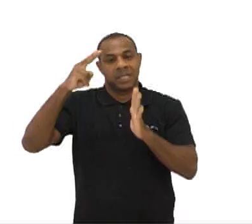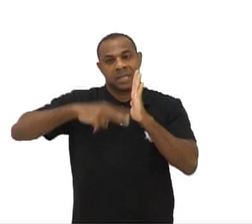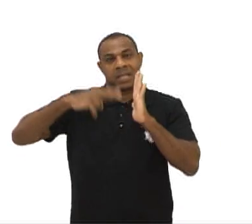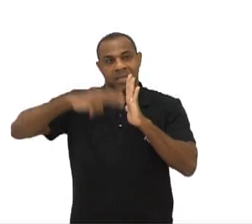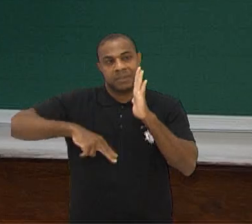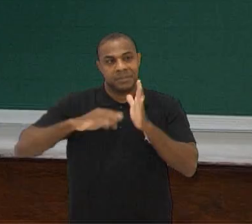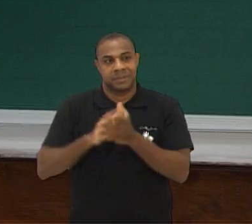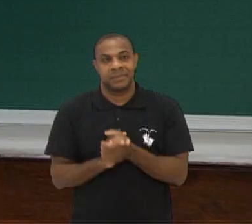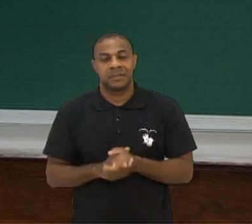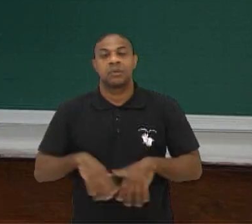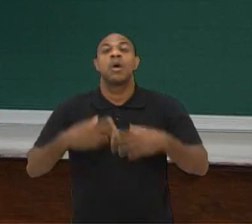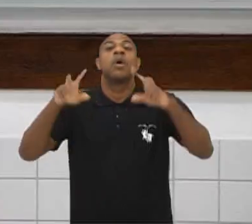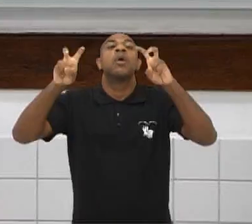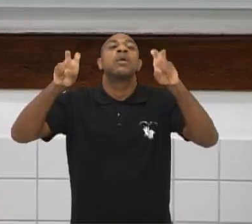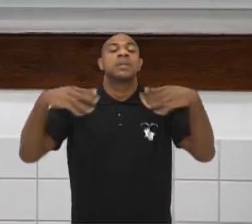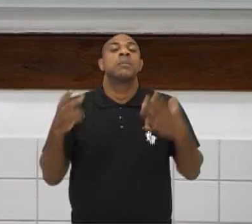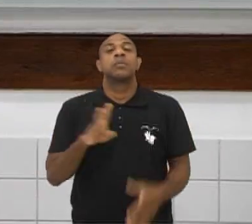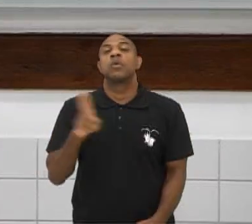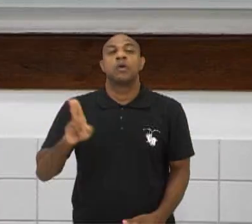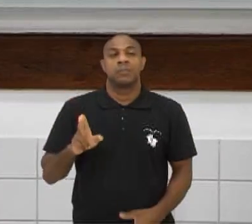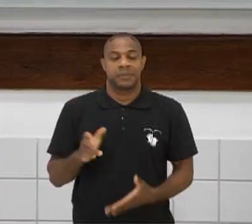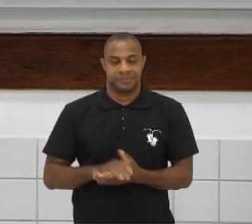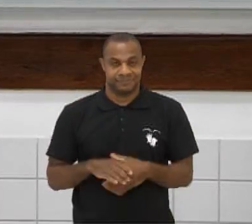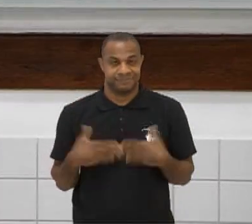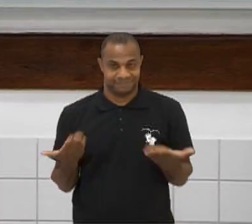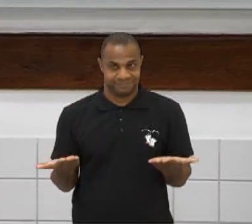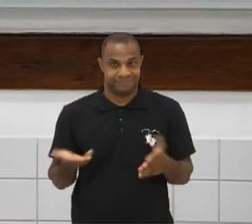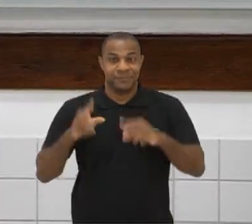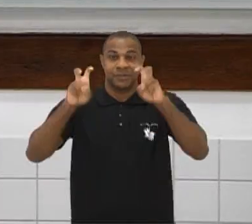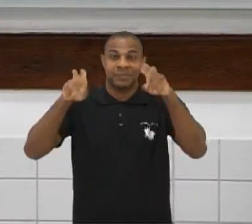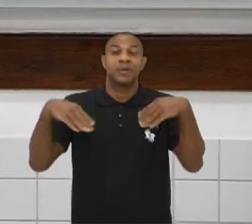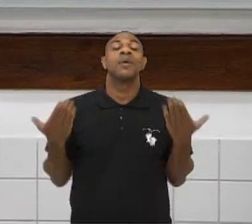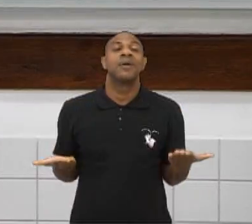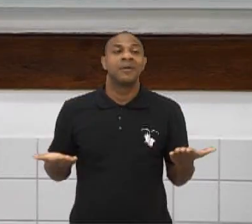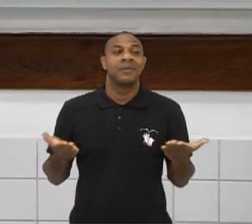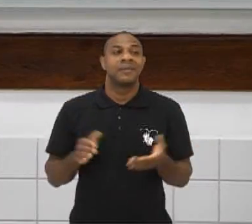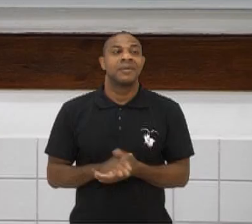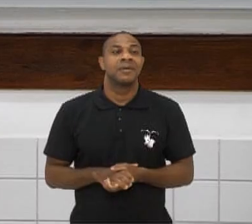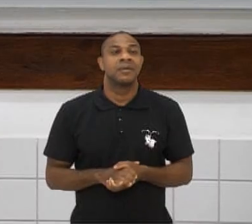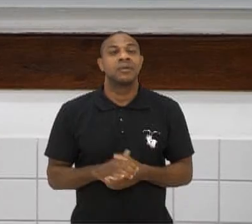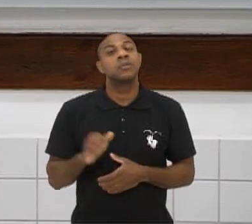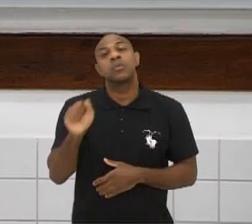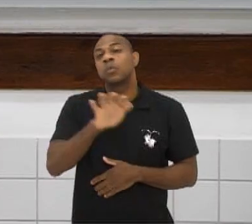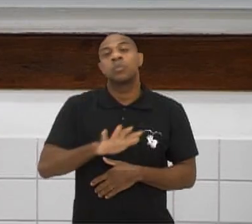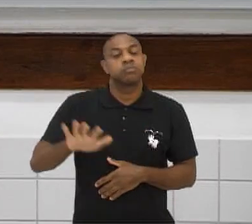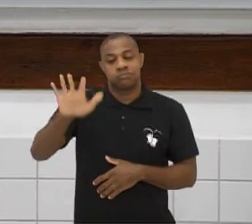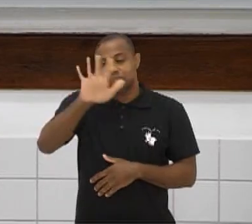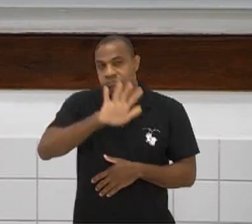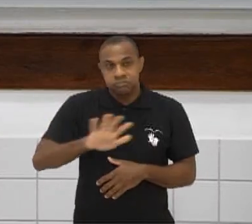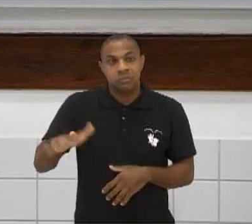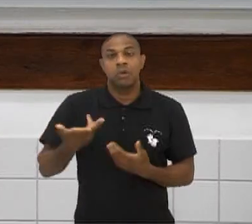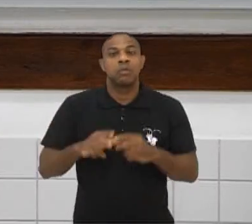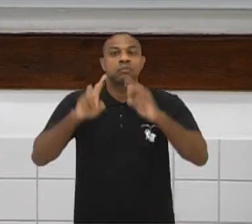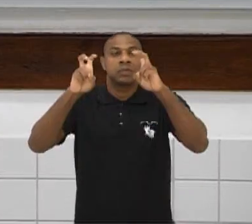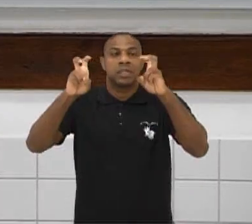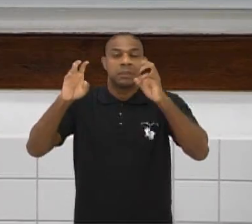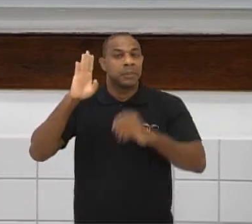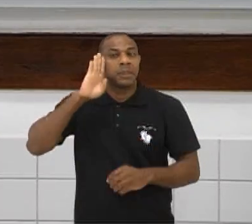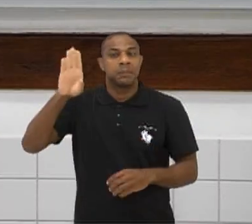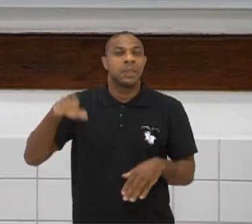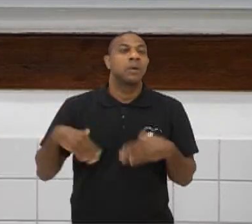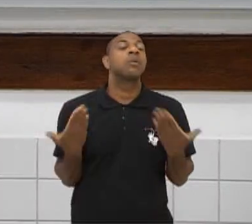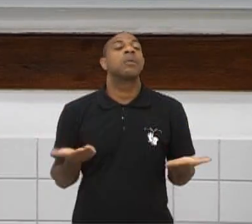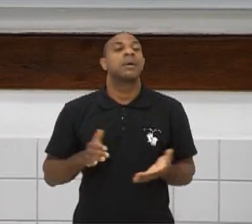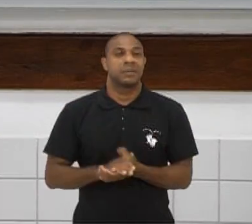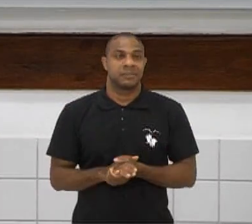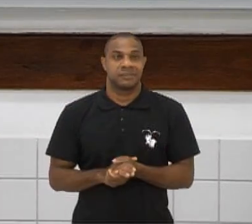que o tema se refere ao assunto. Né? Então, de uma forma geral, qual que é o assunto predominante nessa notícia?